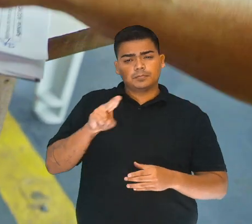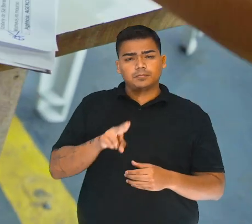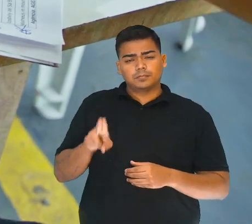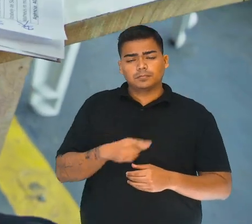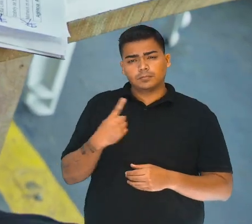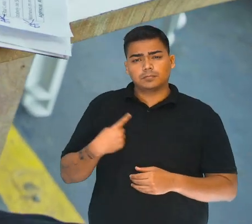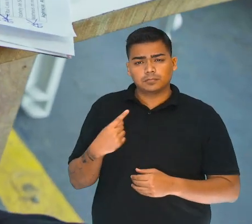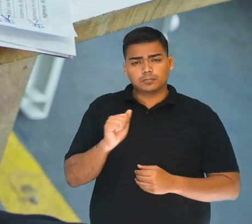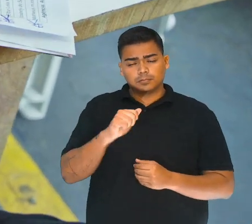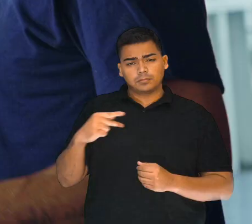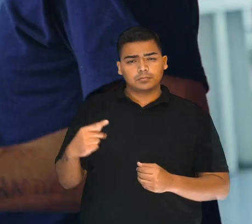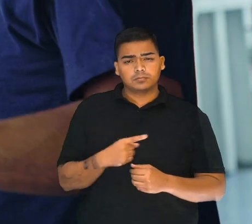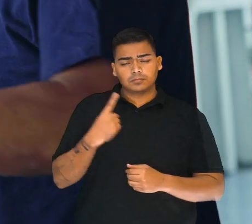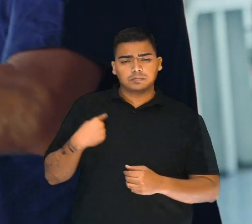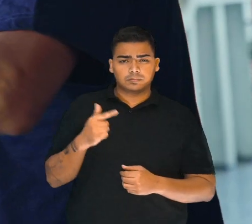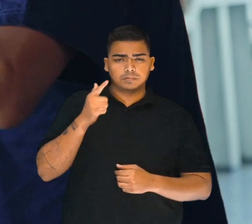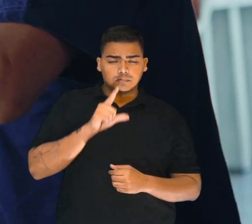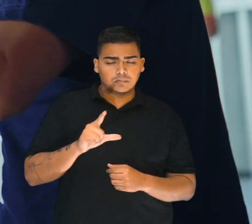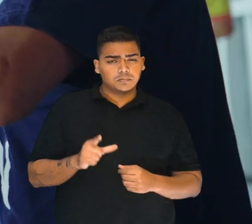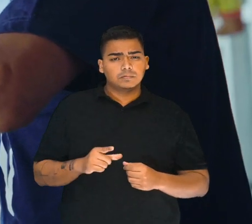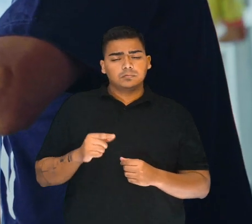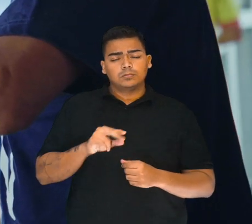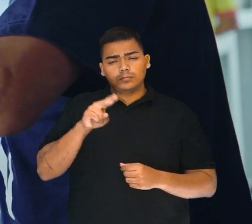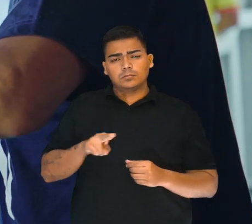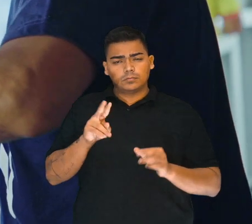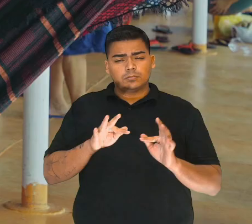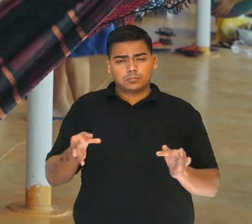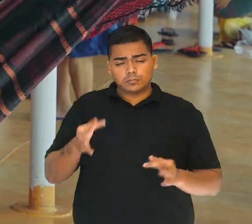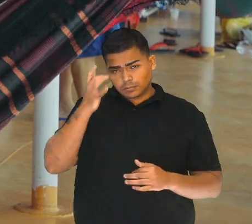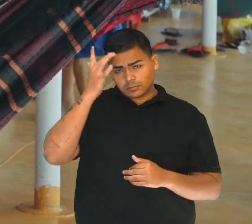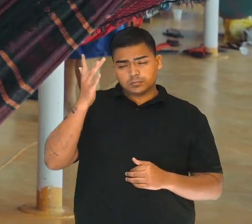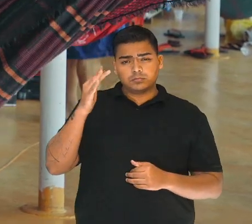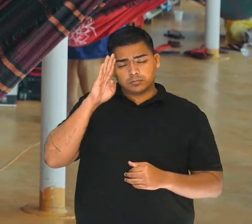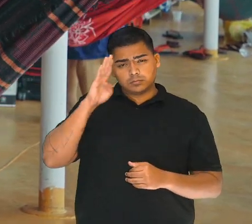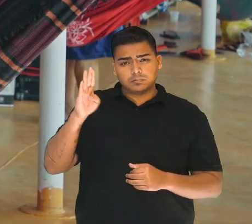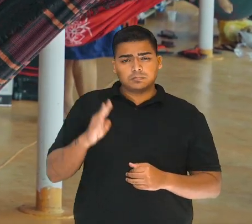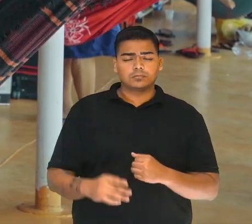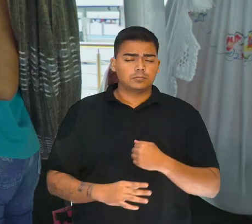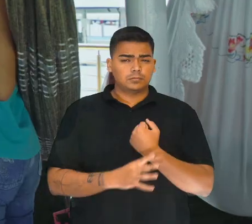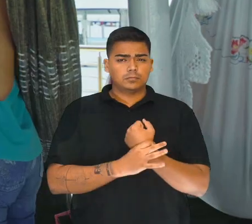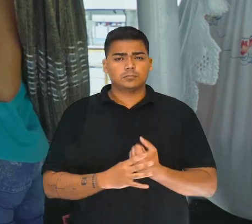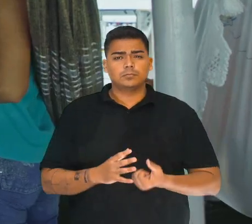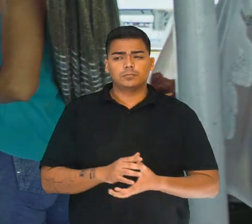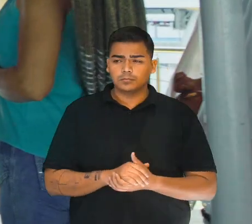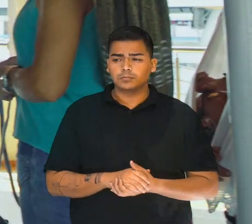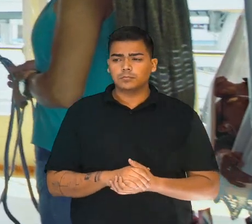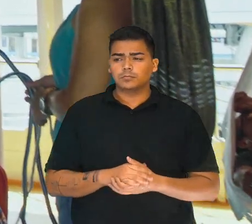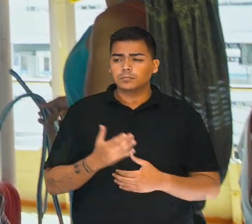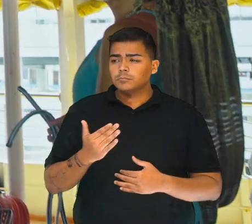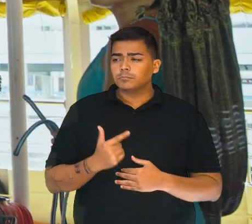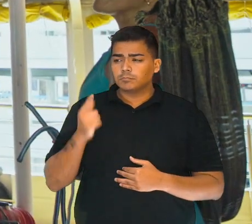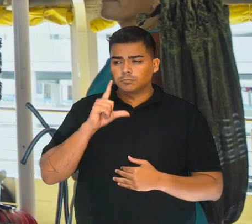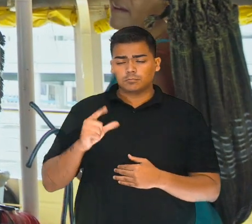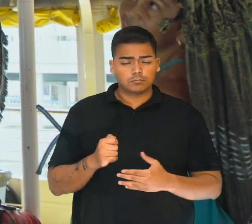nossa plataforma, o que possibilita a comercialização dessa passagem de uma forma simples, fácil, segura e principalmente com segurança, né?